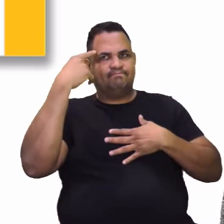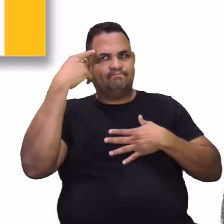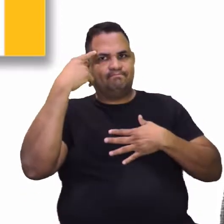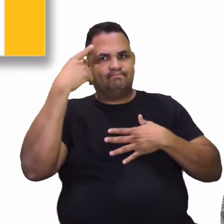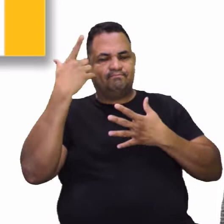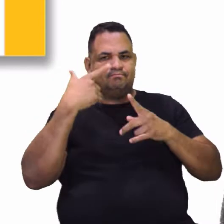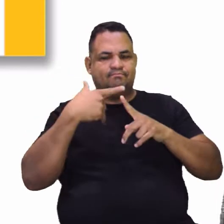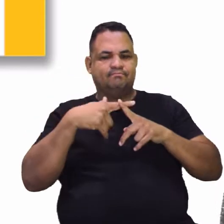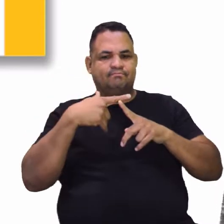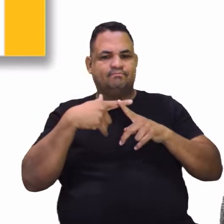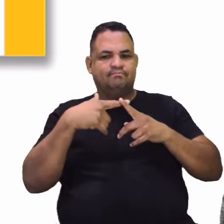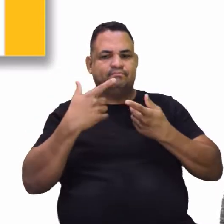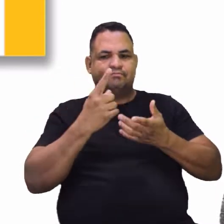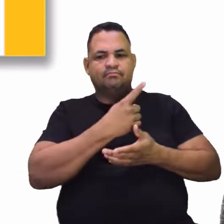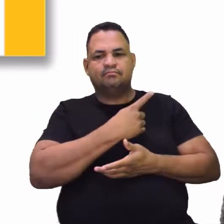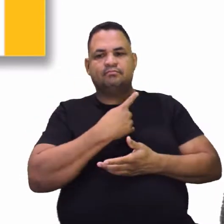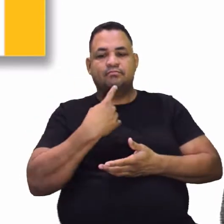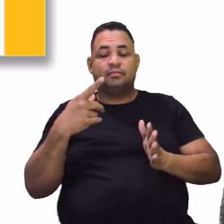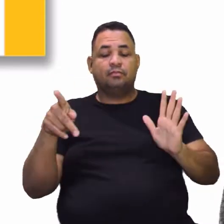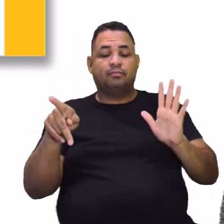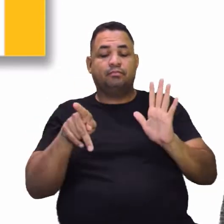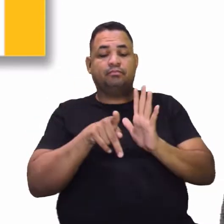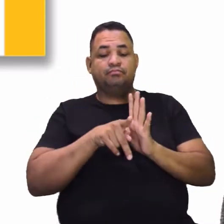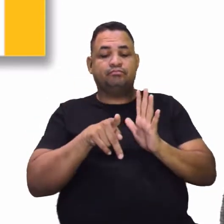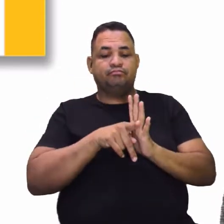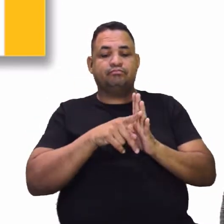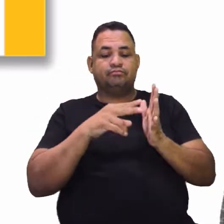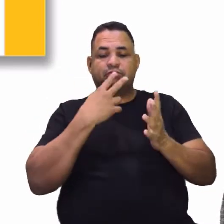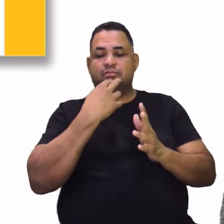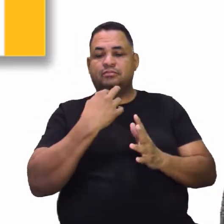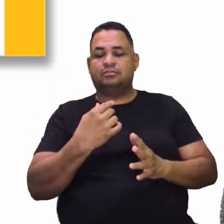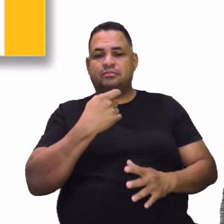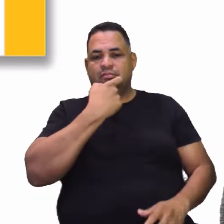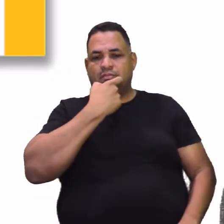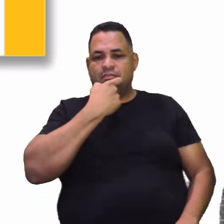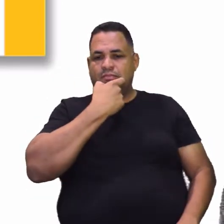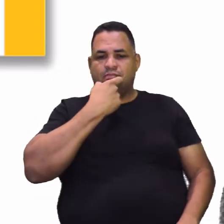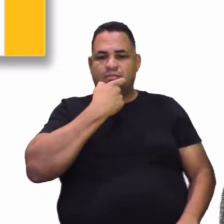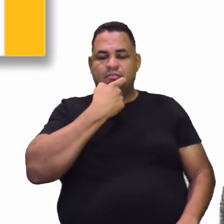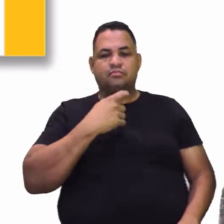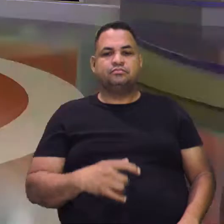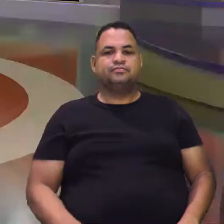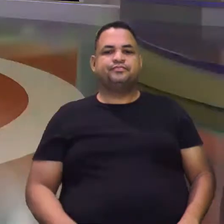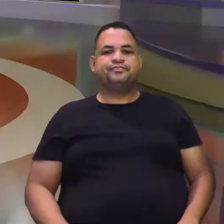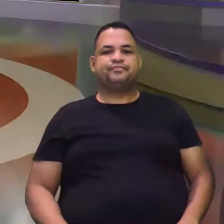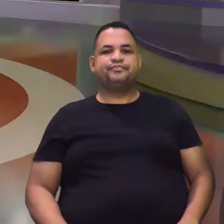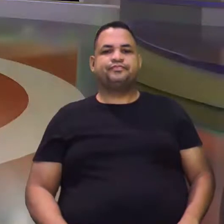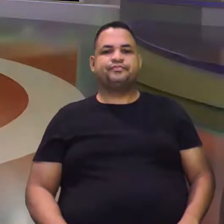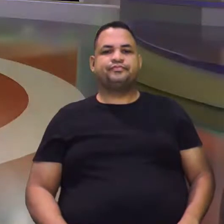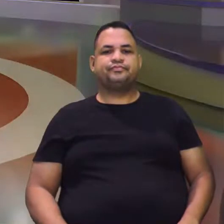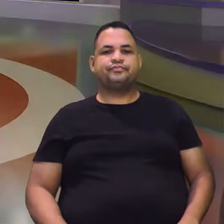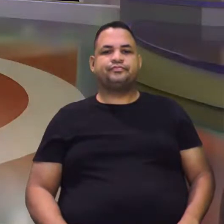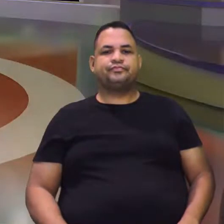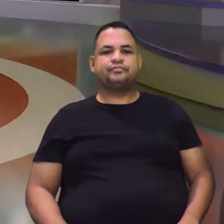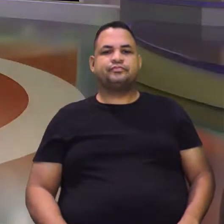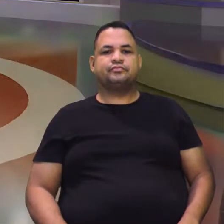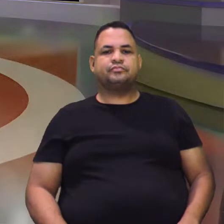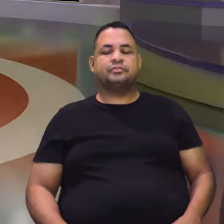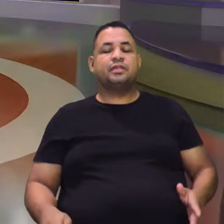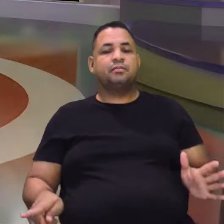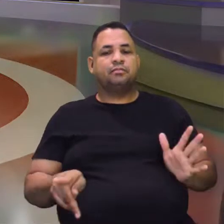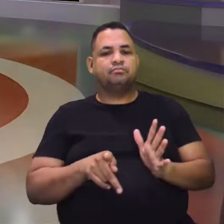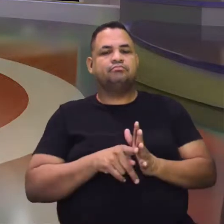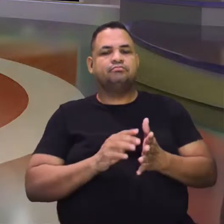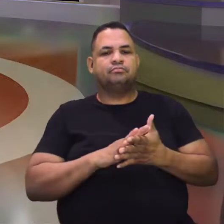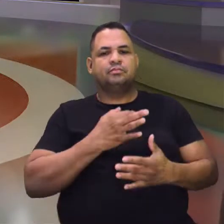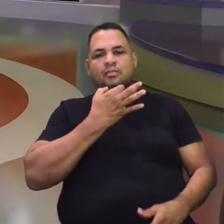da galera, porque até para os nativos, presta atenção aqui, volta aqui para mim, aqui. Até para os